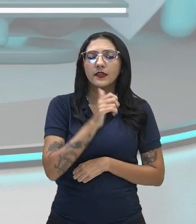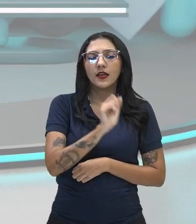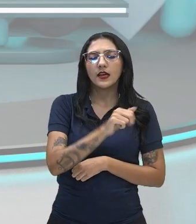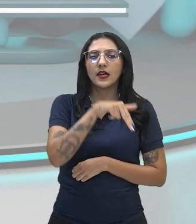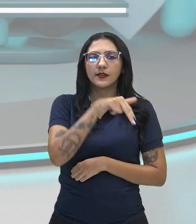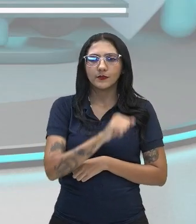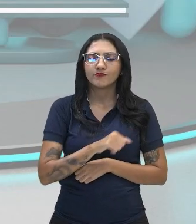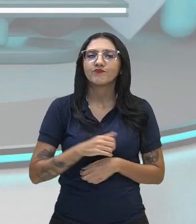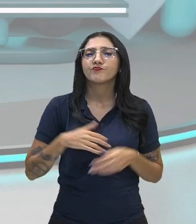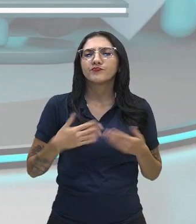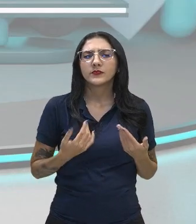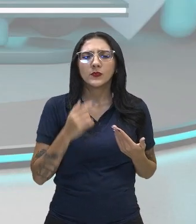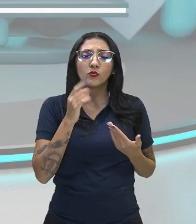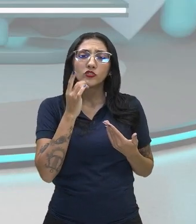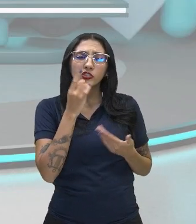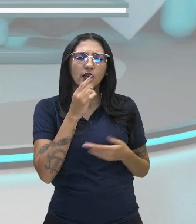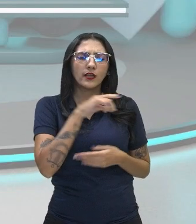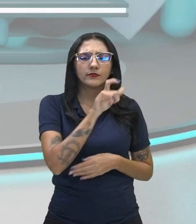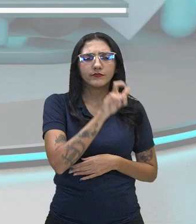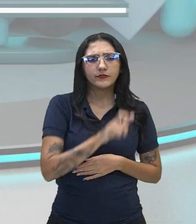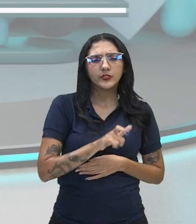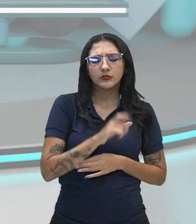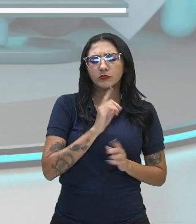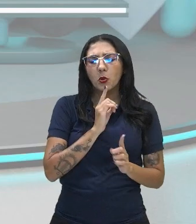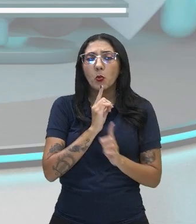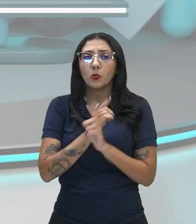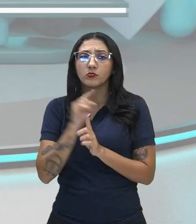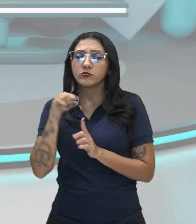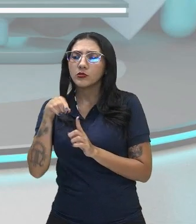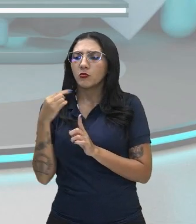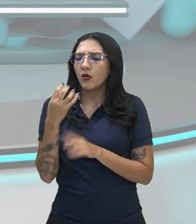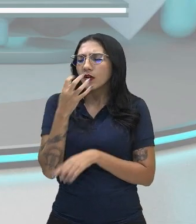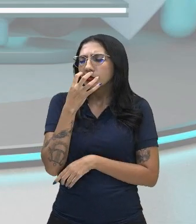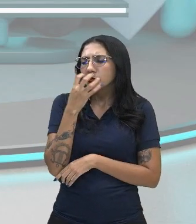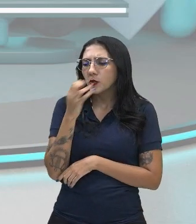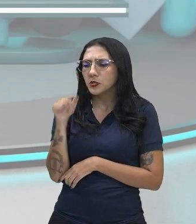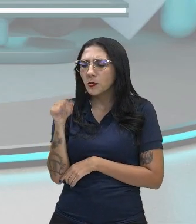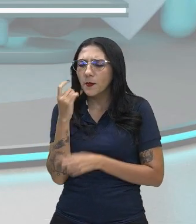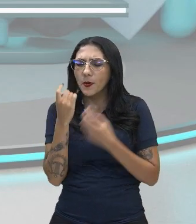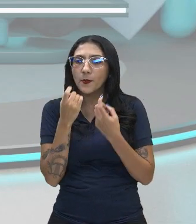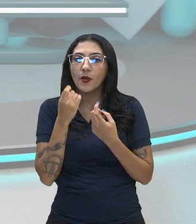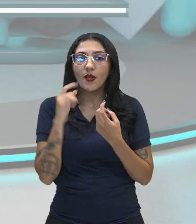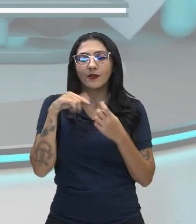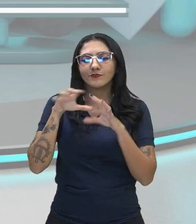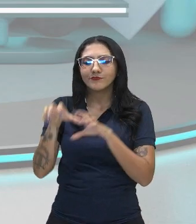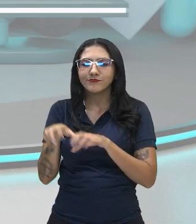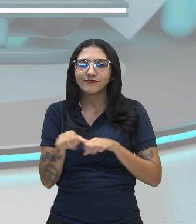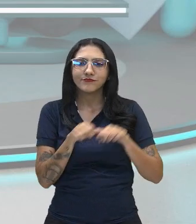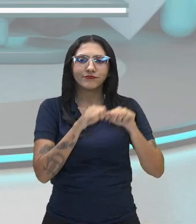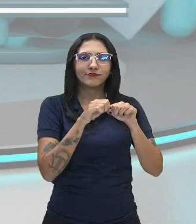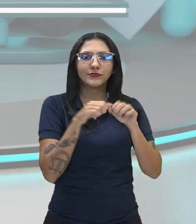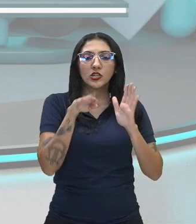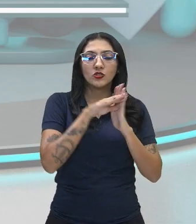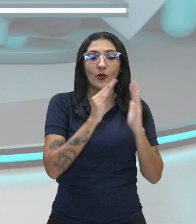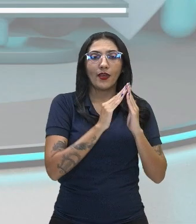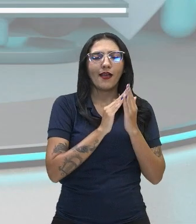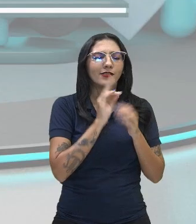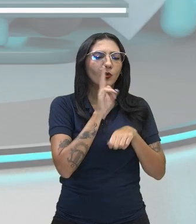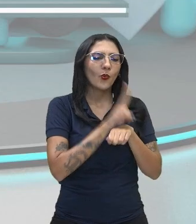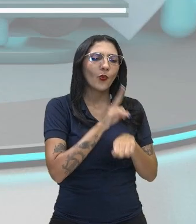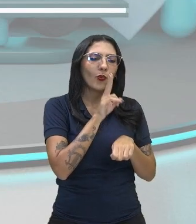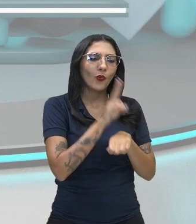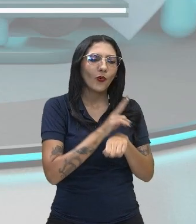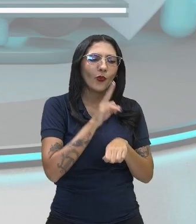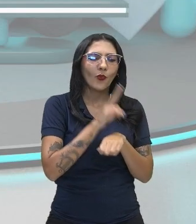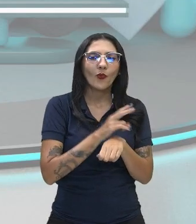Certo dia, ela encontrou um cachorrinho perdido. Levou-o para casa, cuidou dele e ganhou um